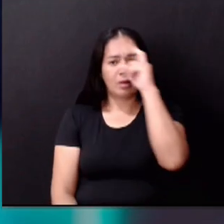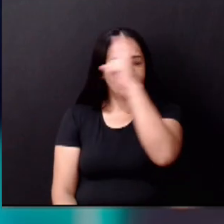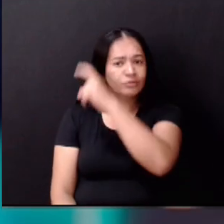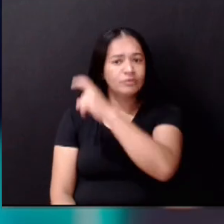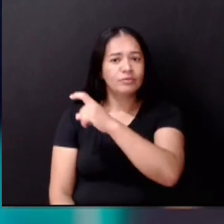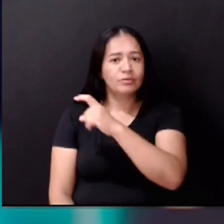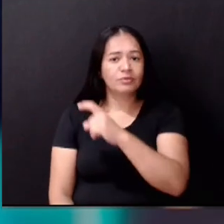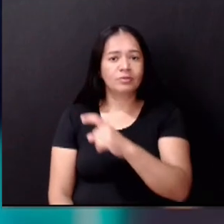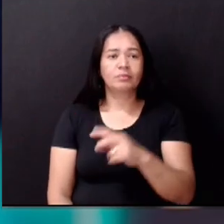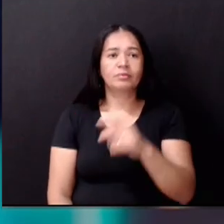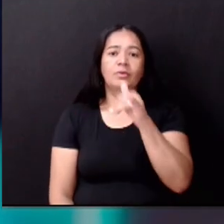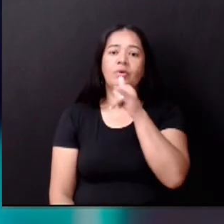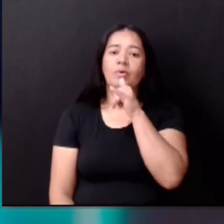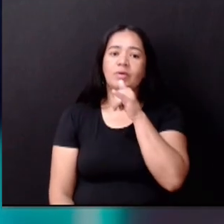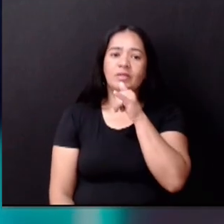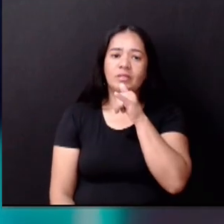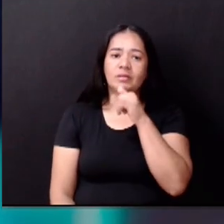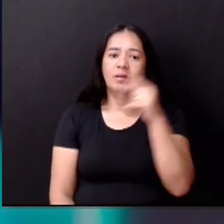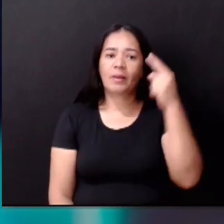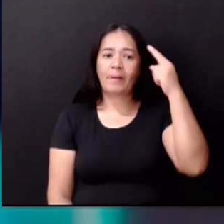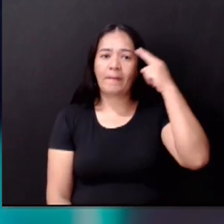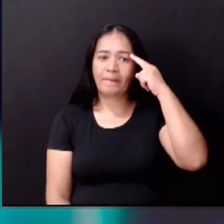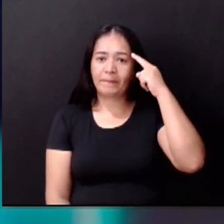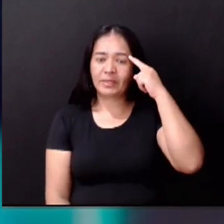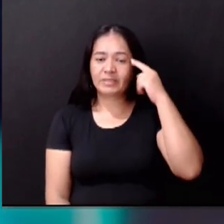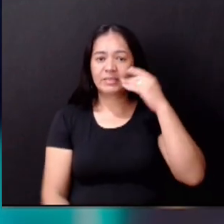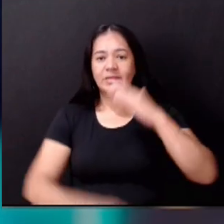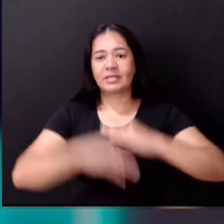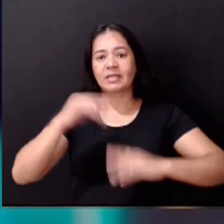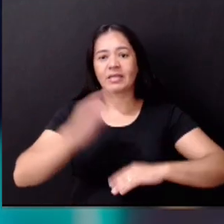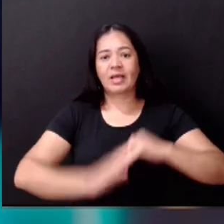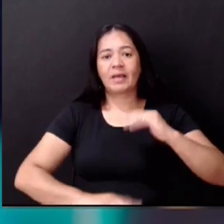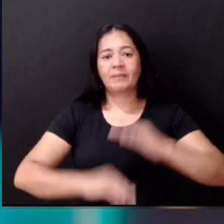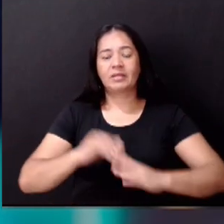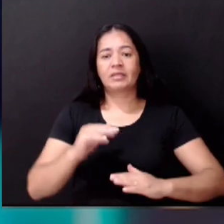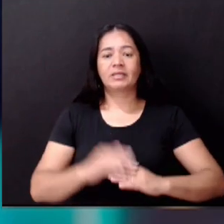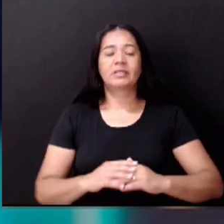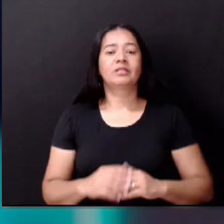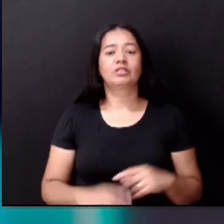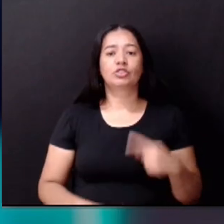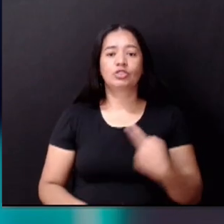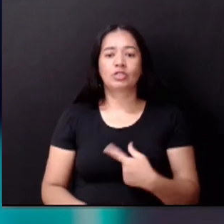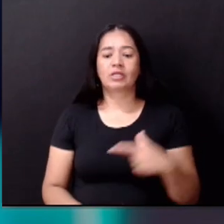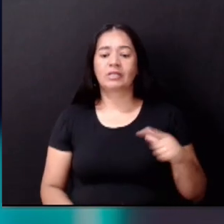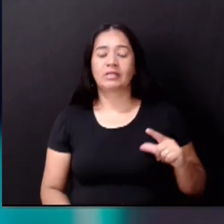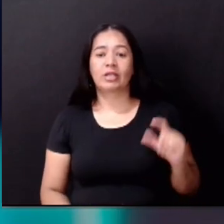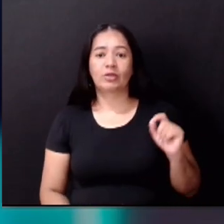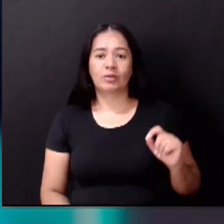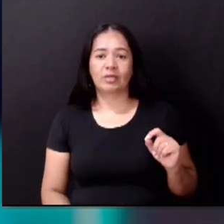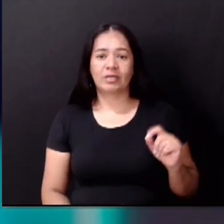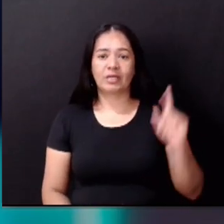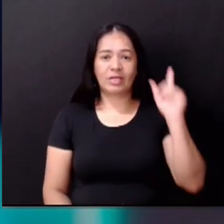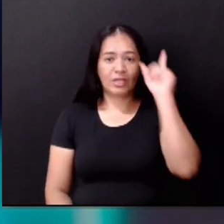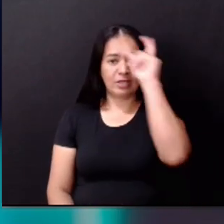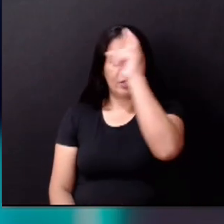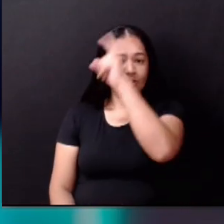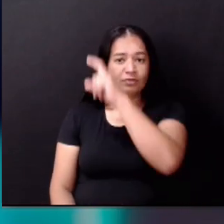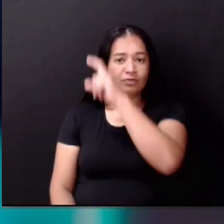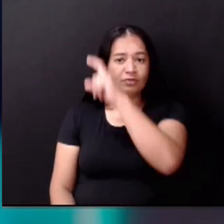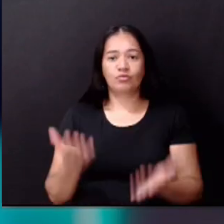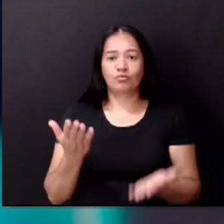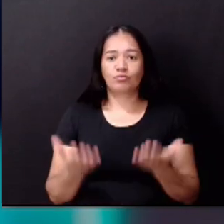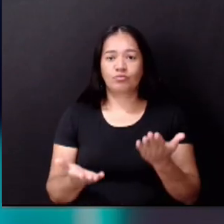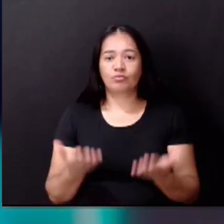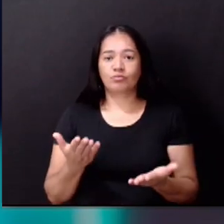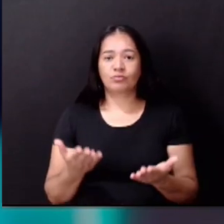exemplo, pensando nessas habilidades motoras globais, nós temos a dificuldade em manter o equilíbrio ao caminhar e